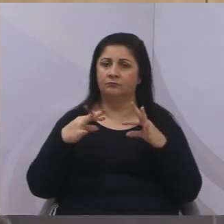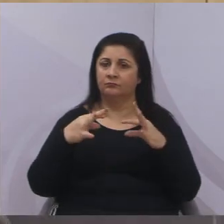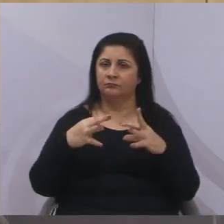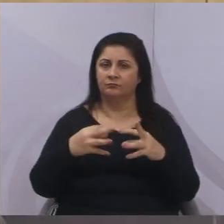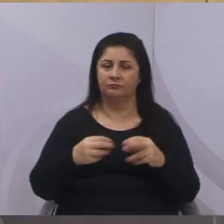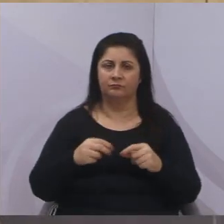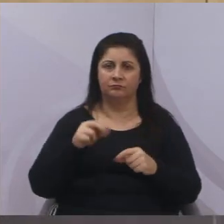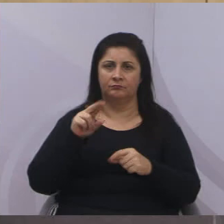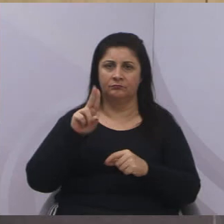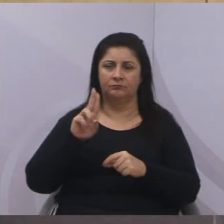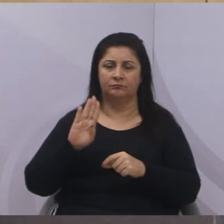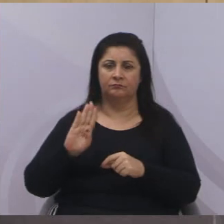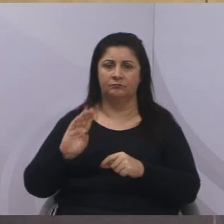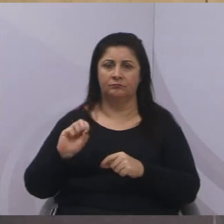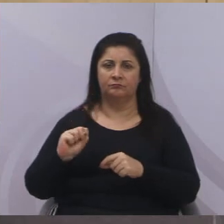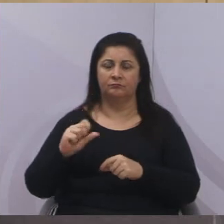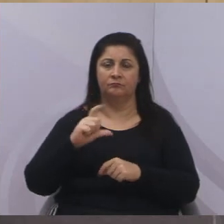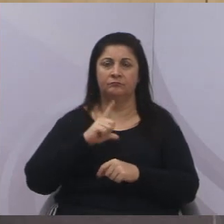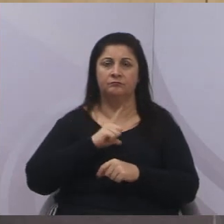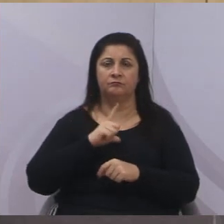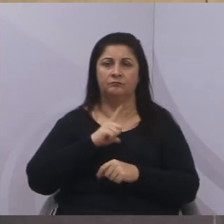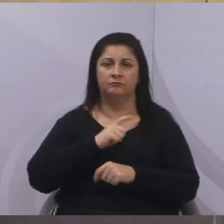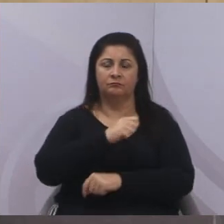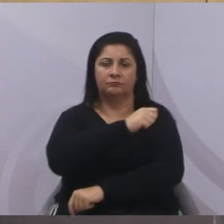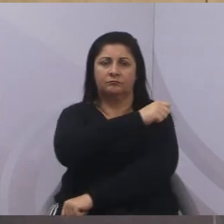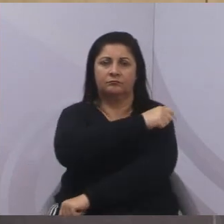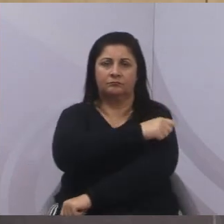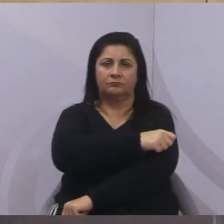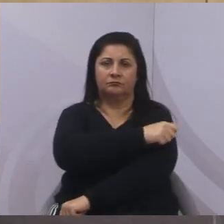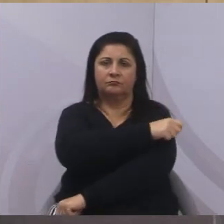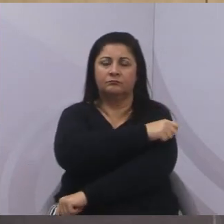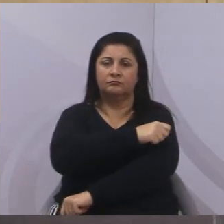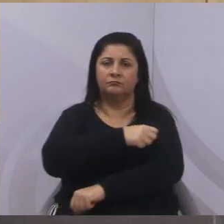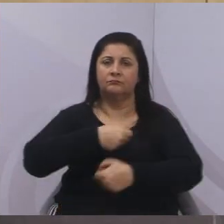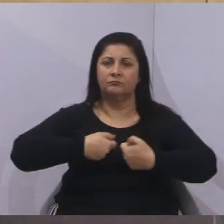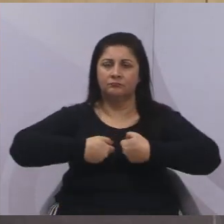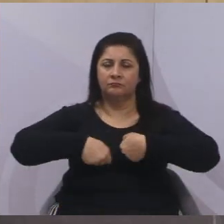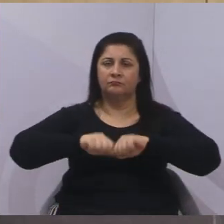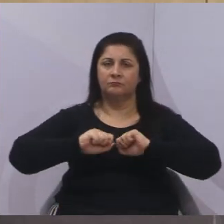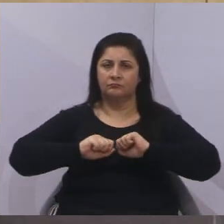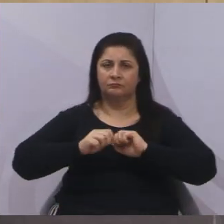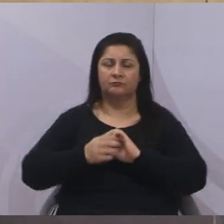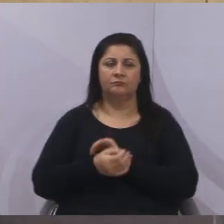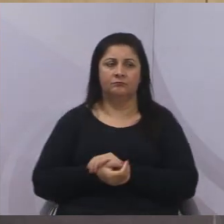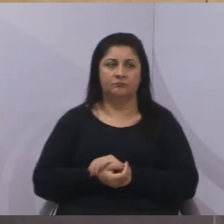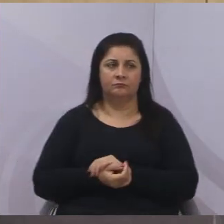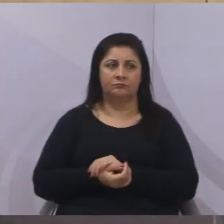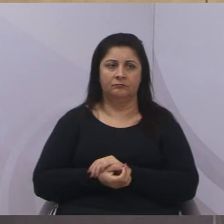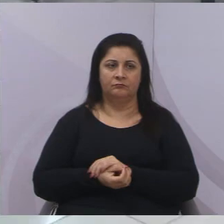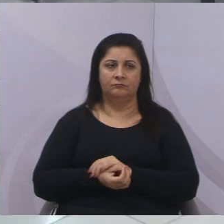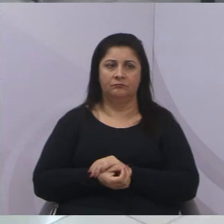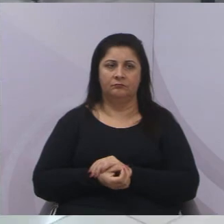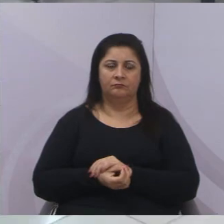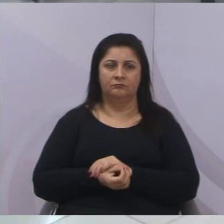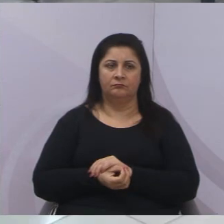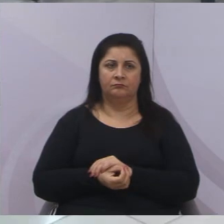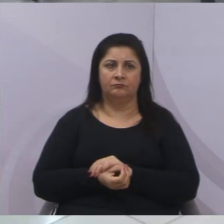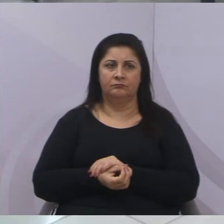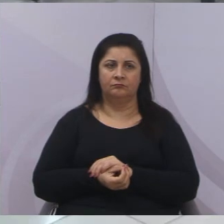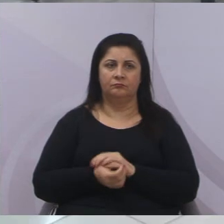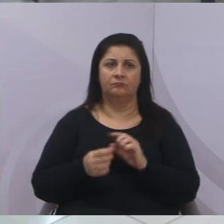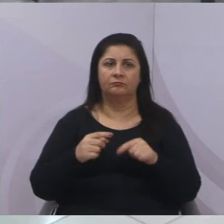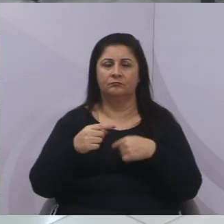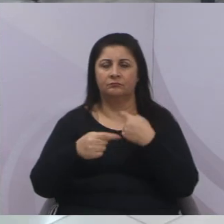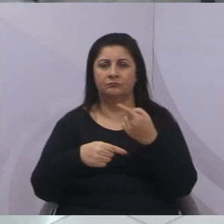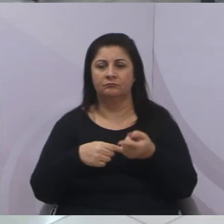unidades têm uma enfermeira que ela é capacitada para avaliar aquele caso. Então, dali ela vai triar